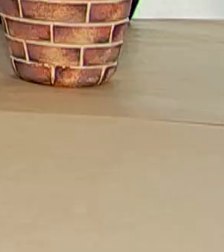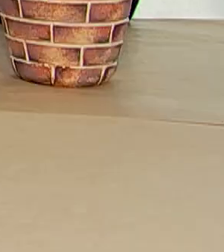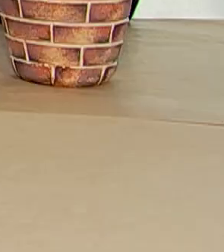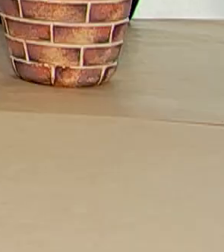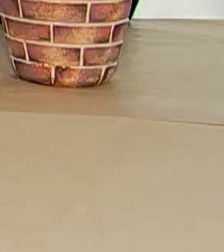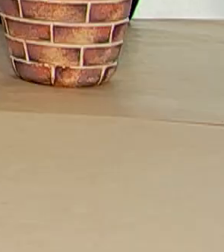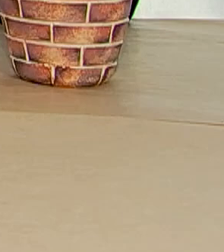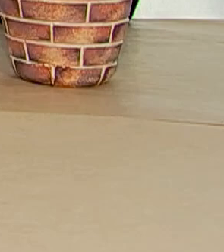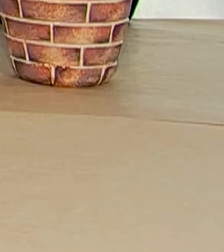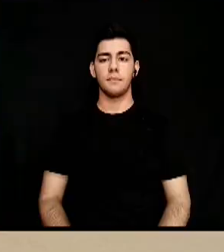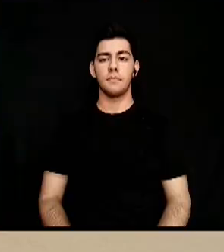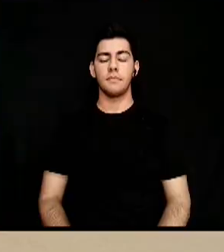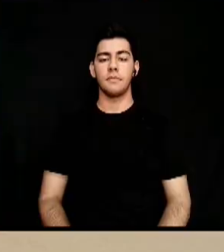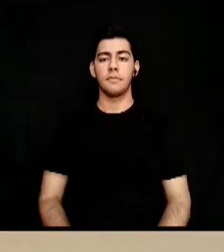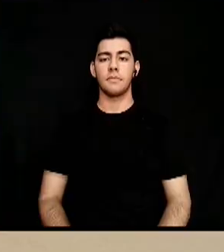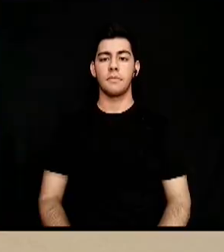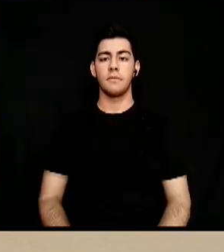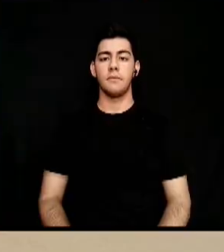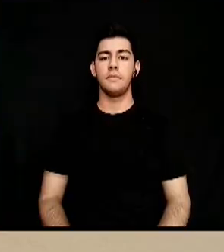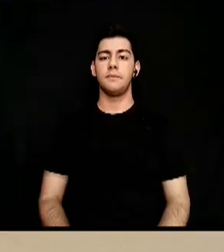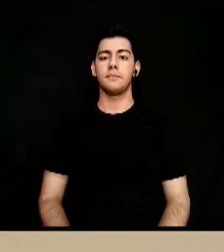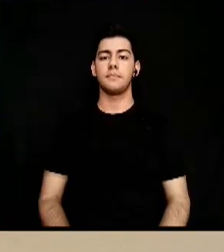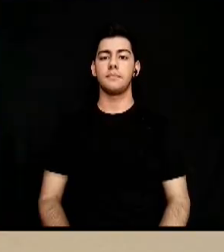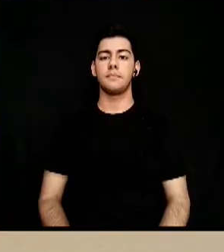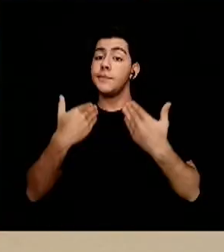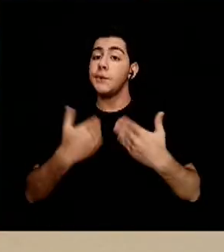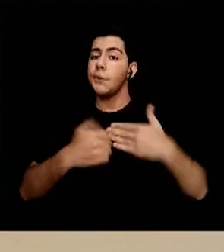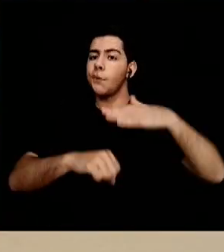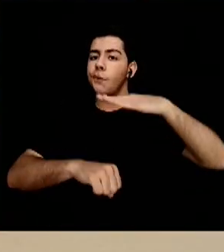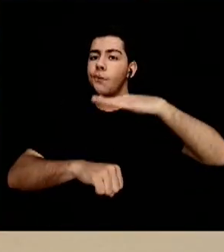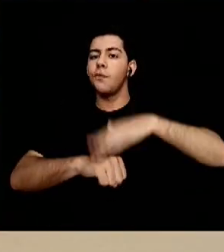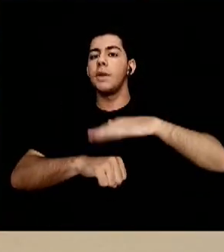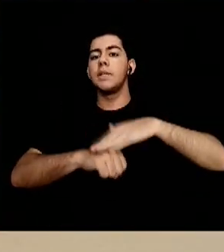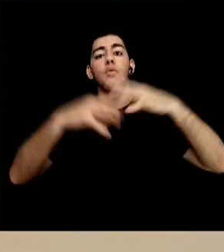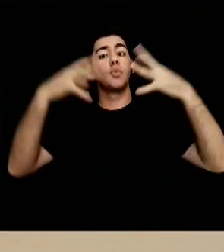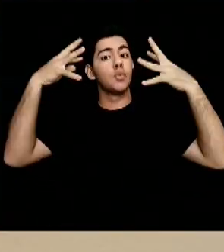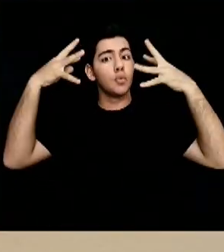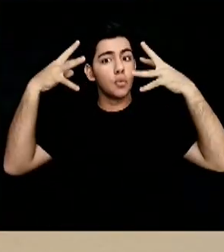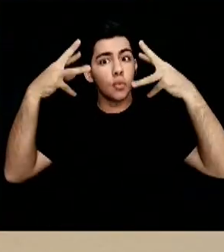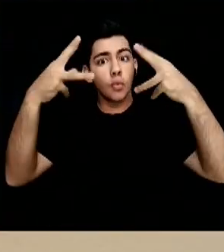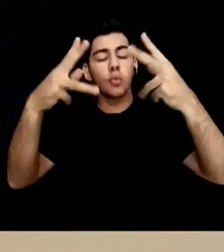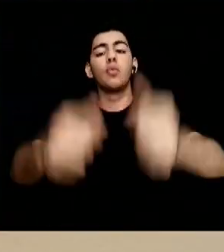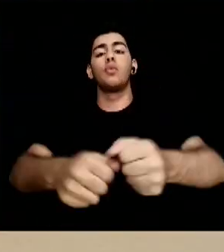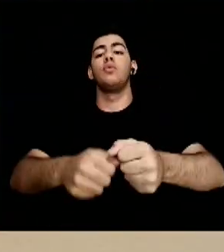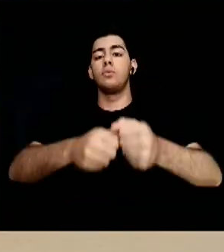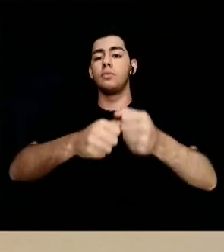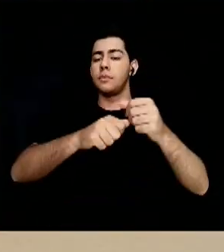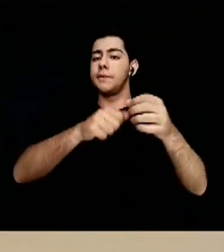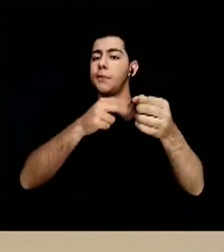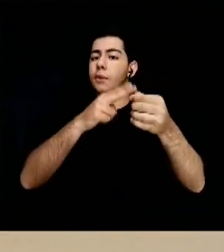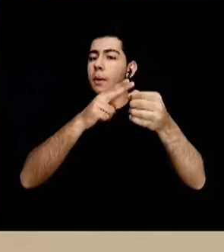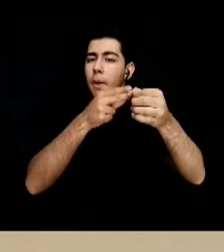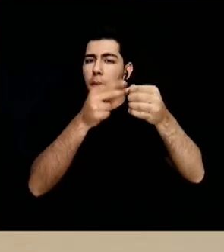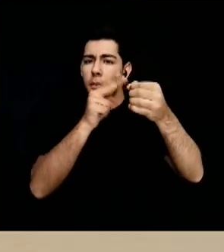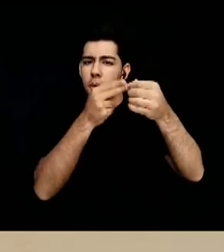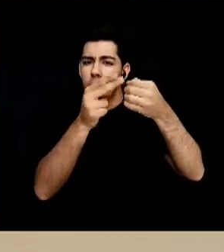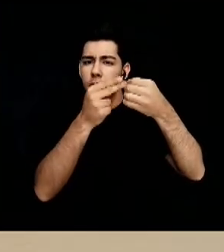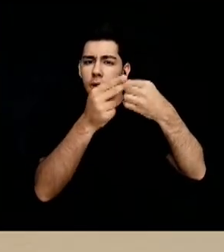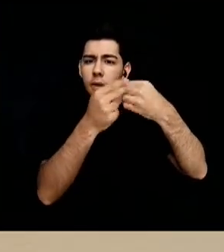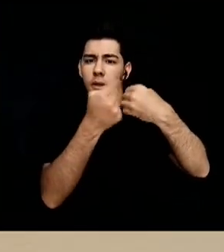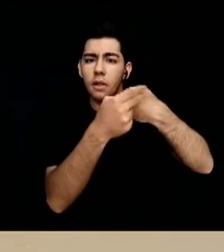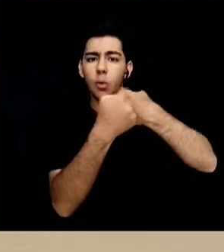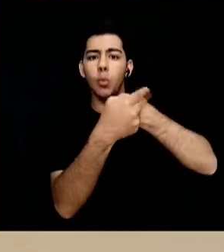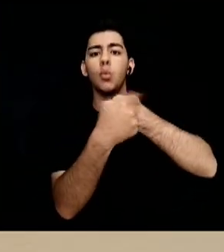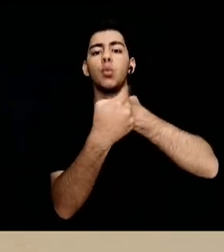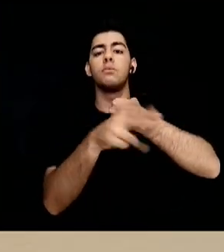Eu vou fazer isso em todo o vaso, tá? Todos os tijolinhos. Eu vou fazer essa primeira